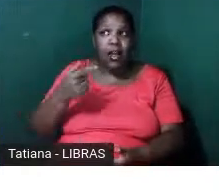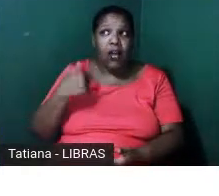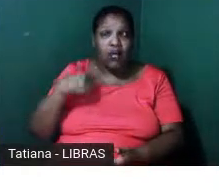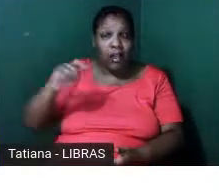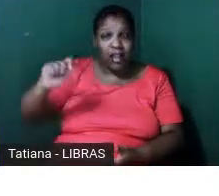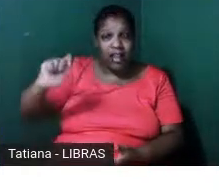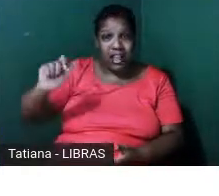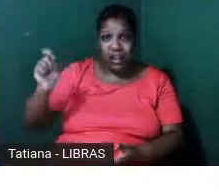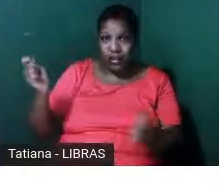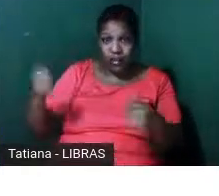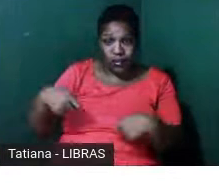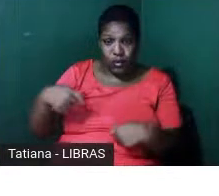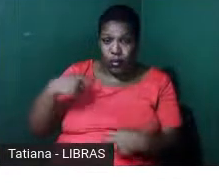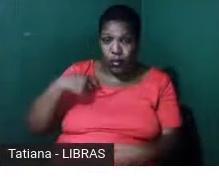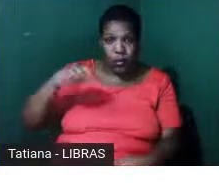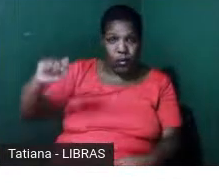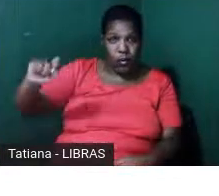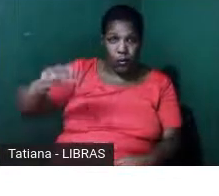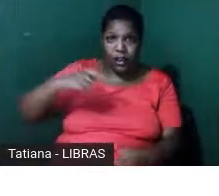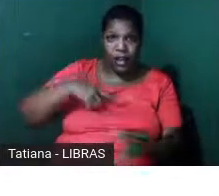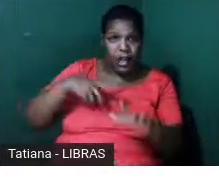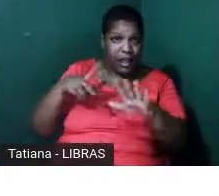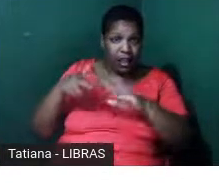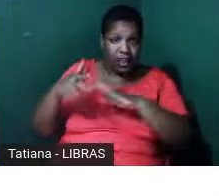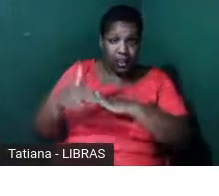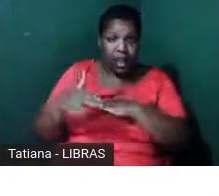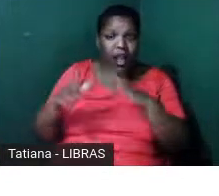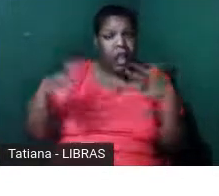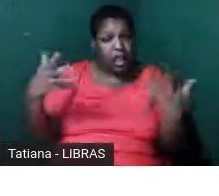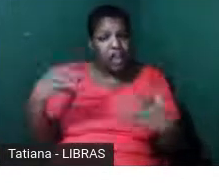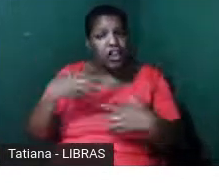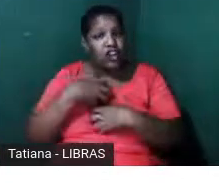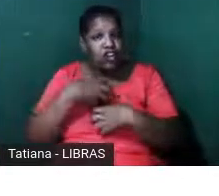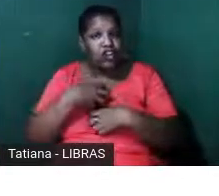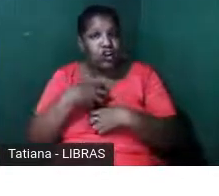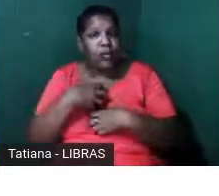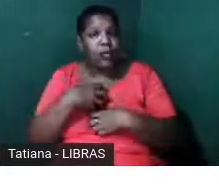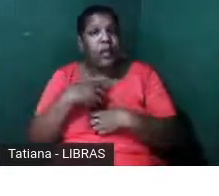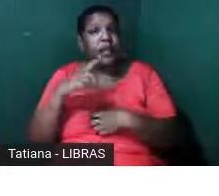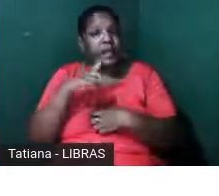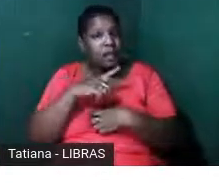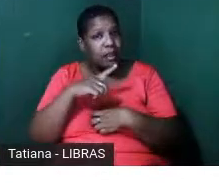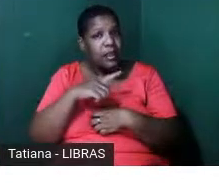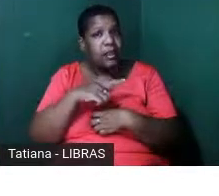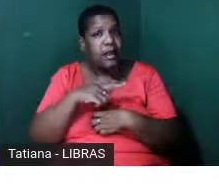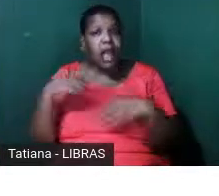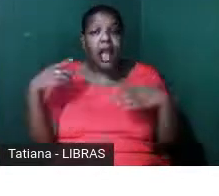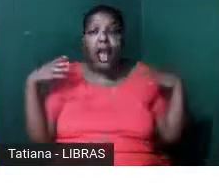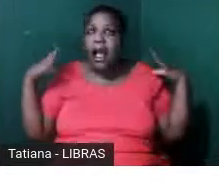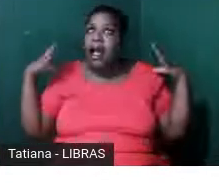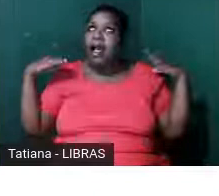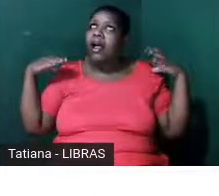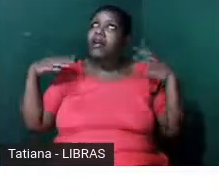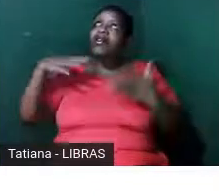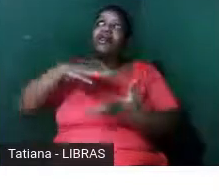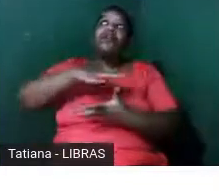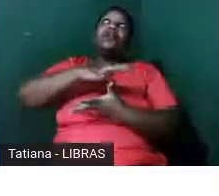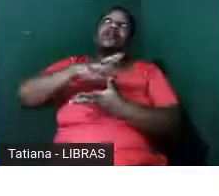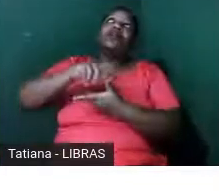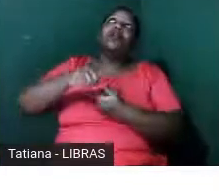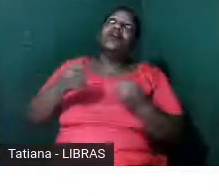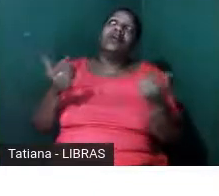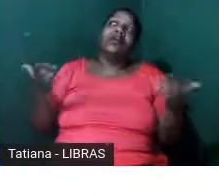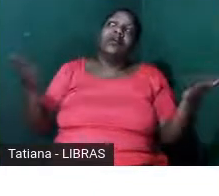vai dar condição para gente estar nesse tipo de caso existem anjos nesse mundo digital